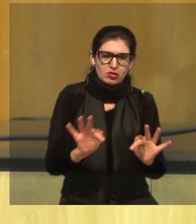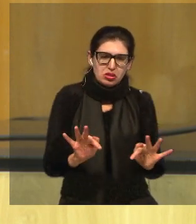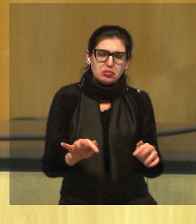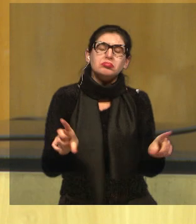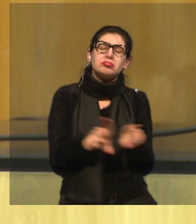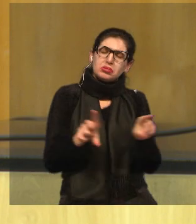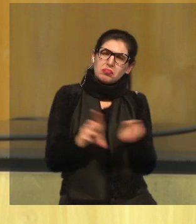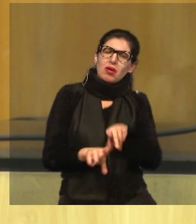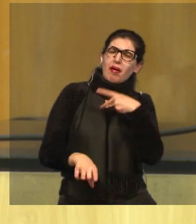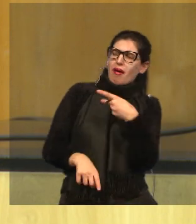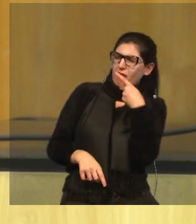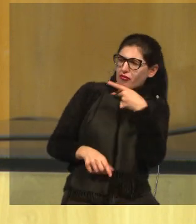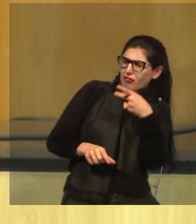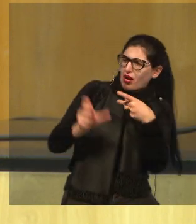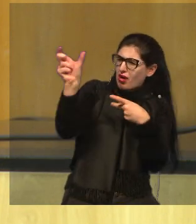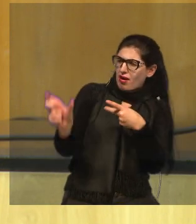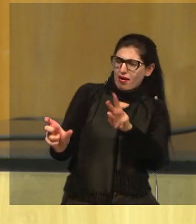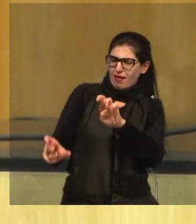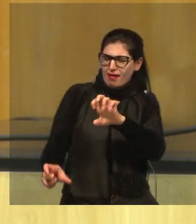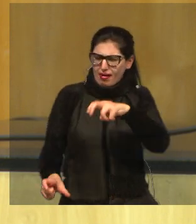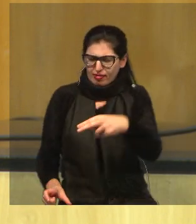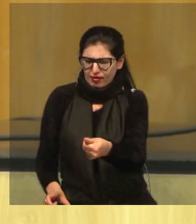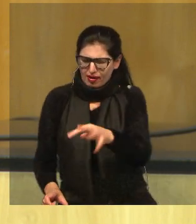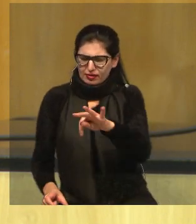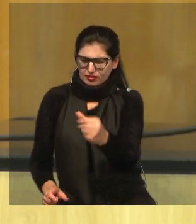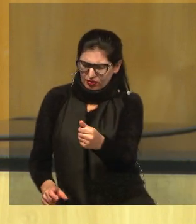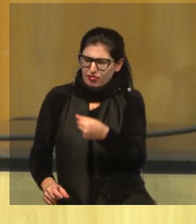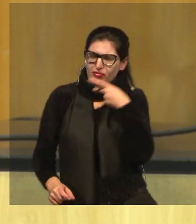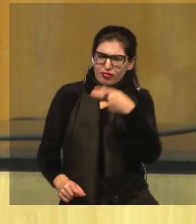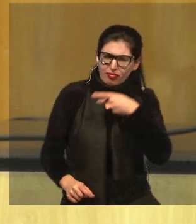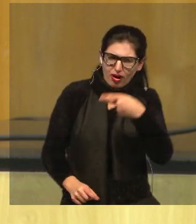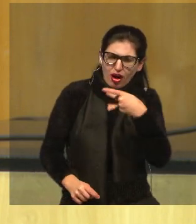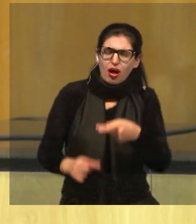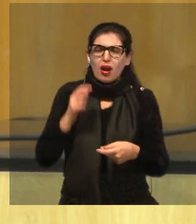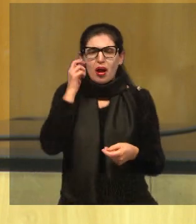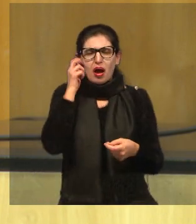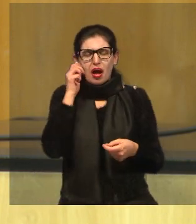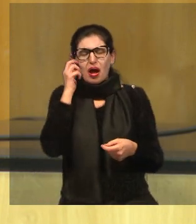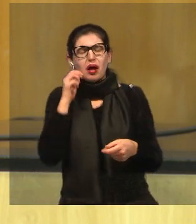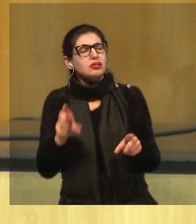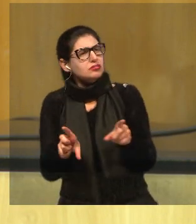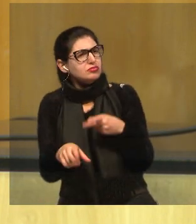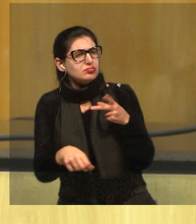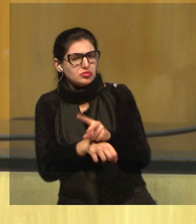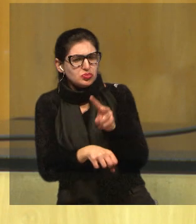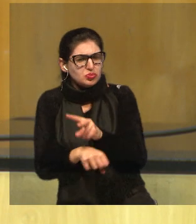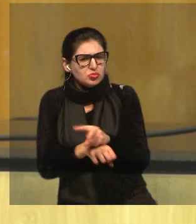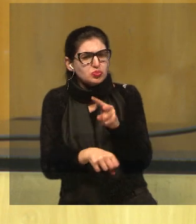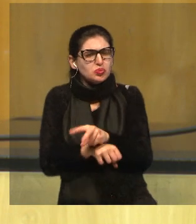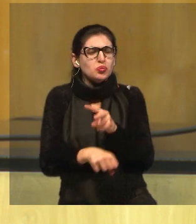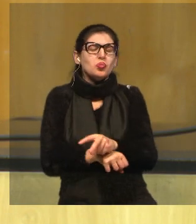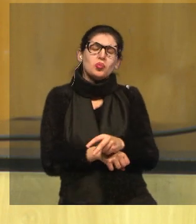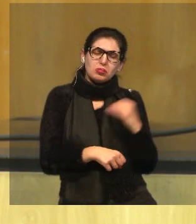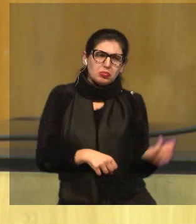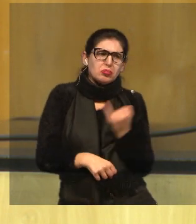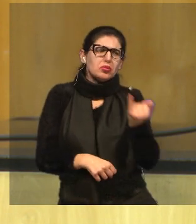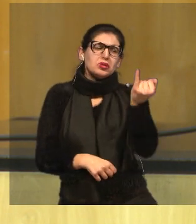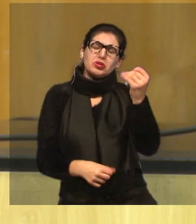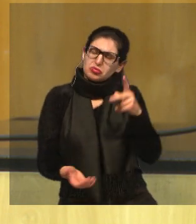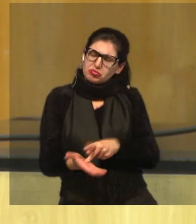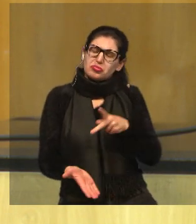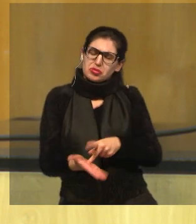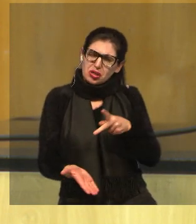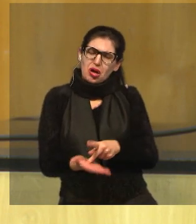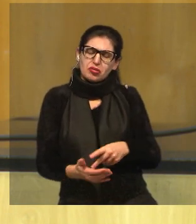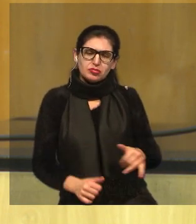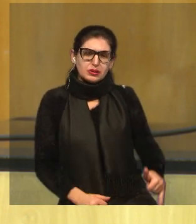Renata, quando ela diz da nossa rede protetiva, da articulação. Eu também, doutora Renata, tenho um orgulho imenso de estar